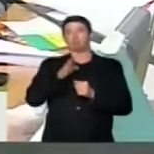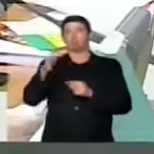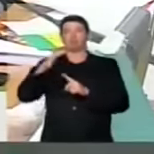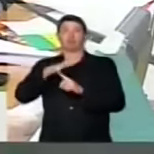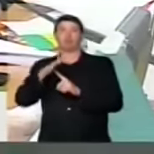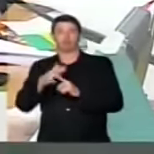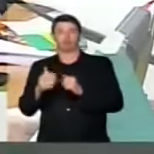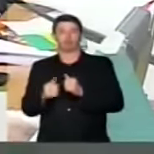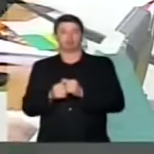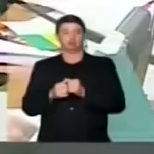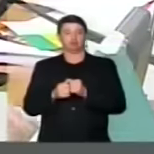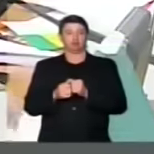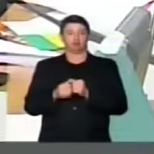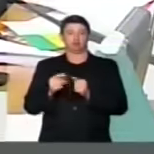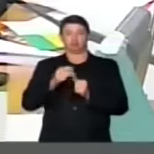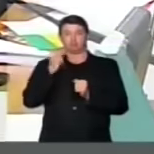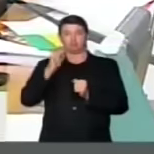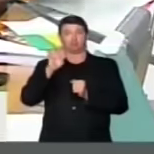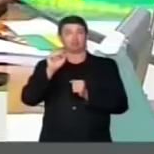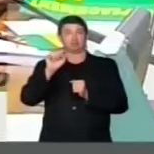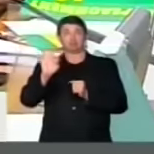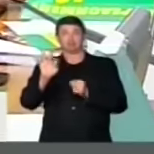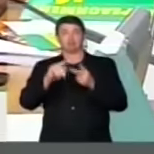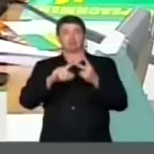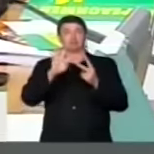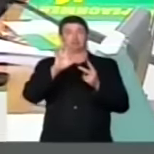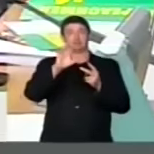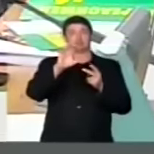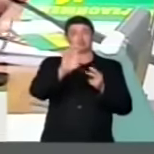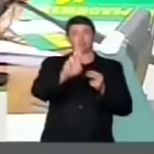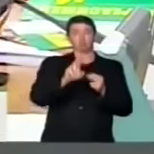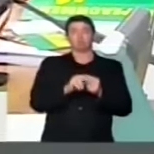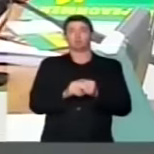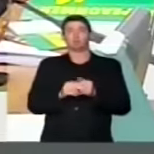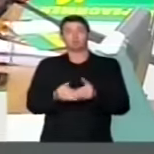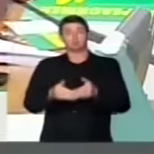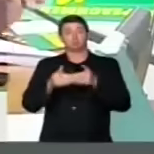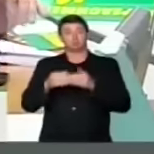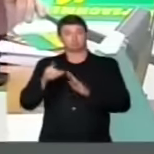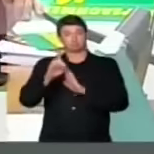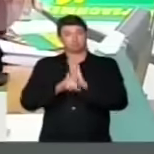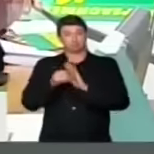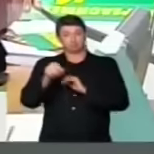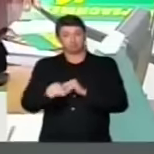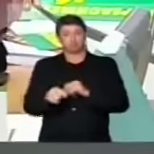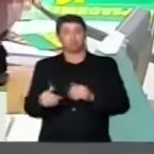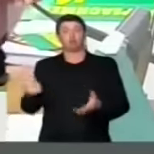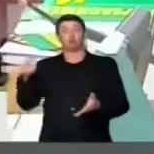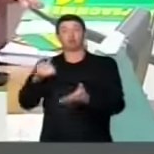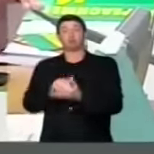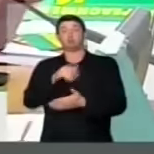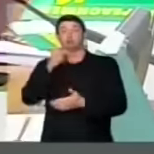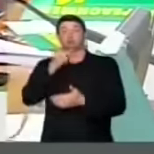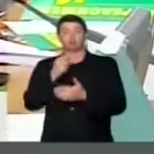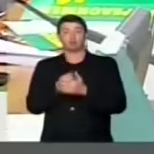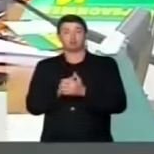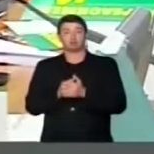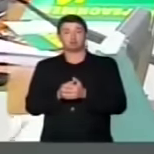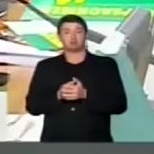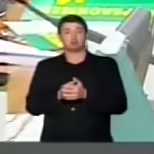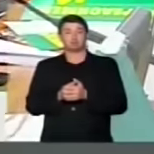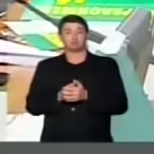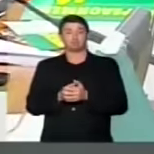fez afirmações de que o TST e o TCU pediram, inclusive, esses decretos e, ao final, disse: cadê o